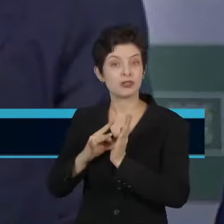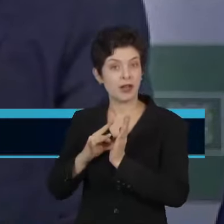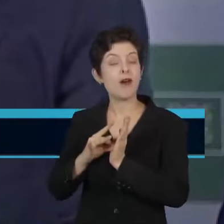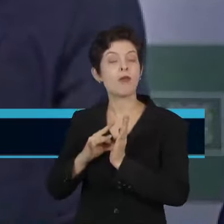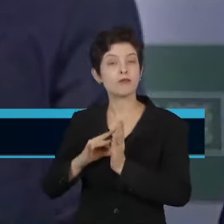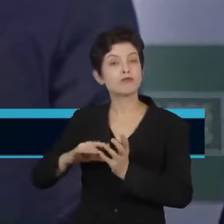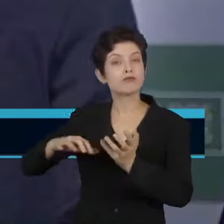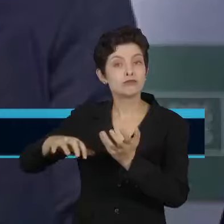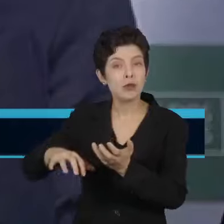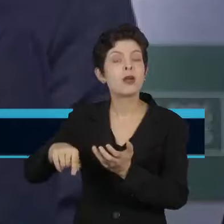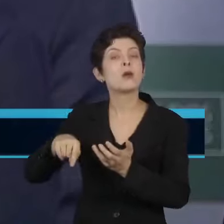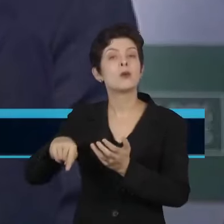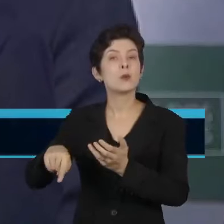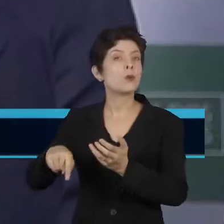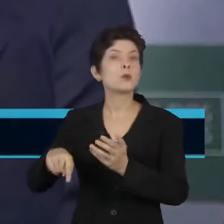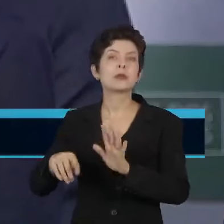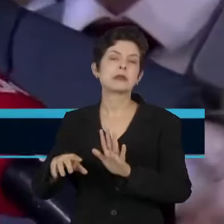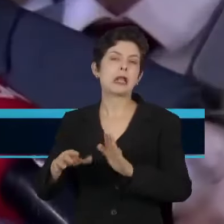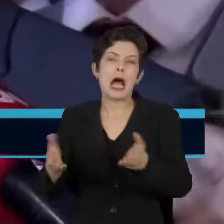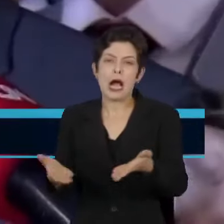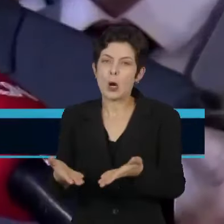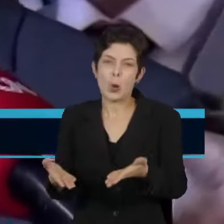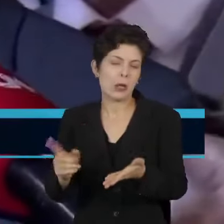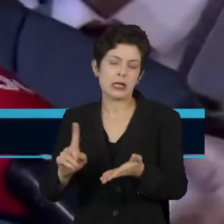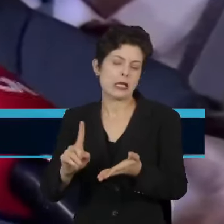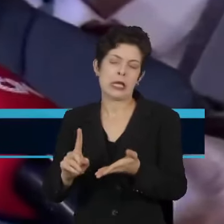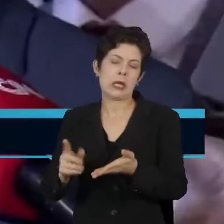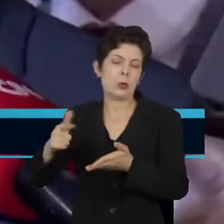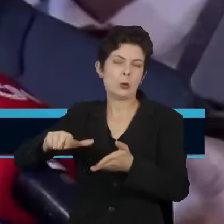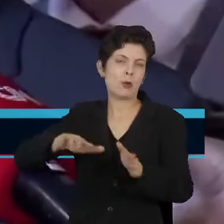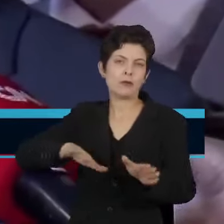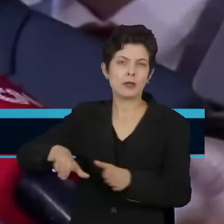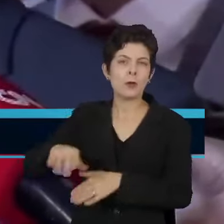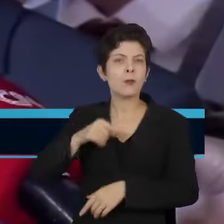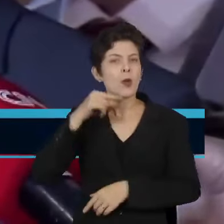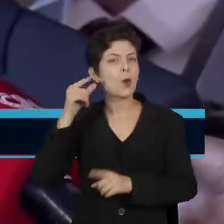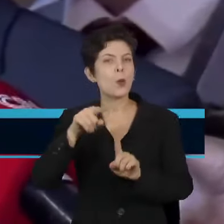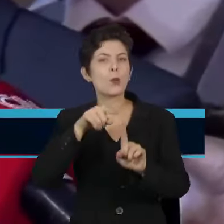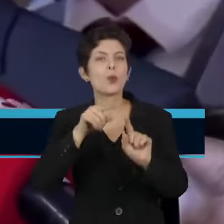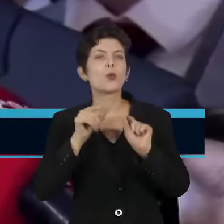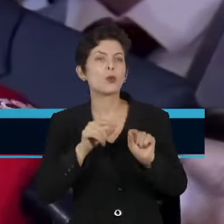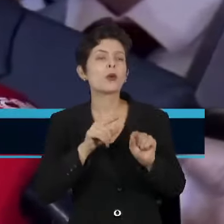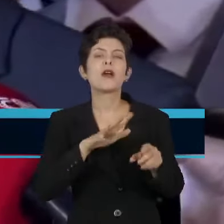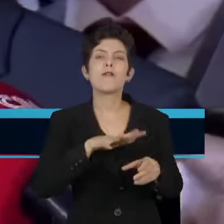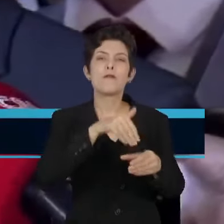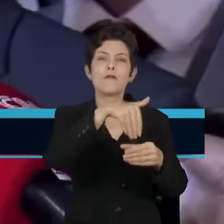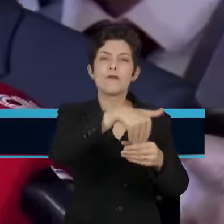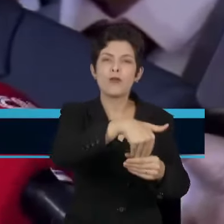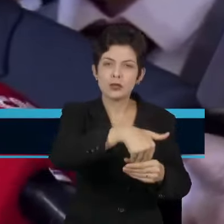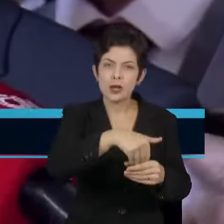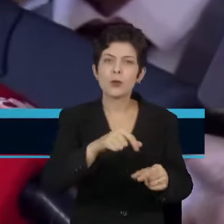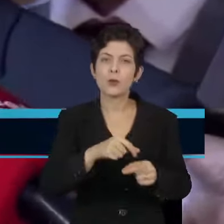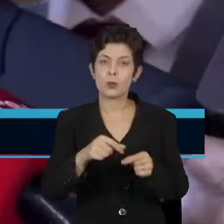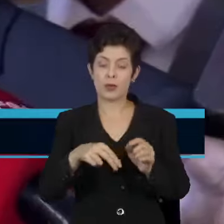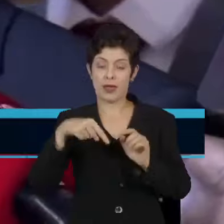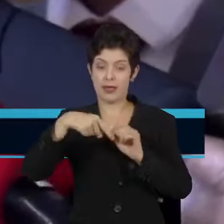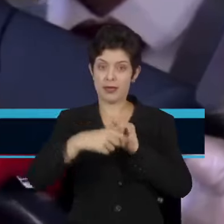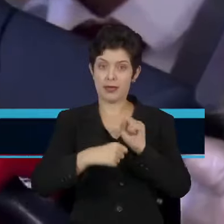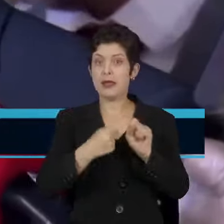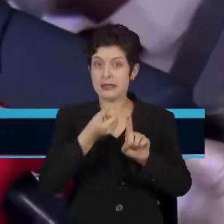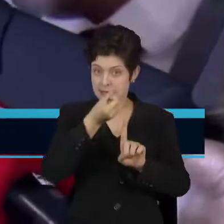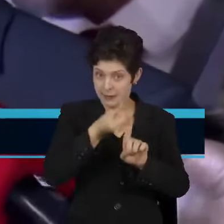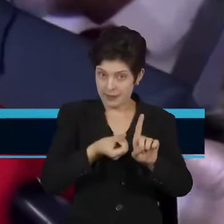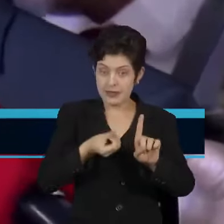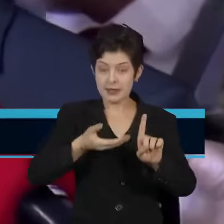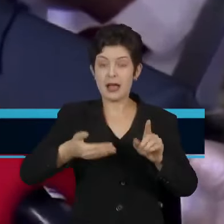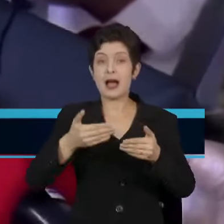não deve desempenhar a função desta vez. Segundo Arthur Lira, a intenção é votar a regulamentação da reforma ainda neste